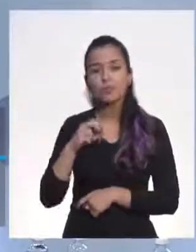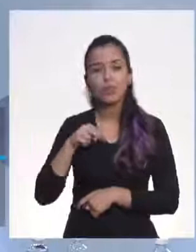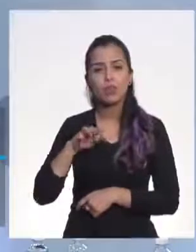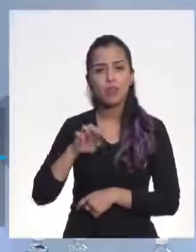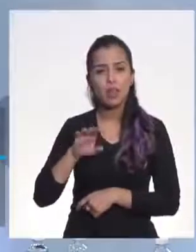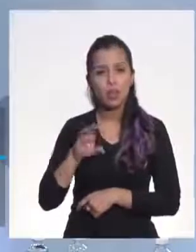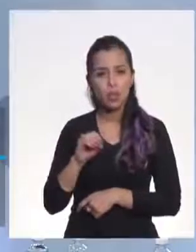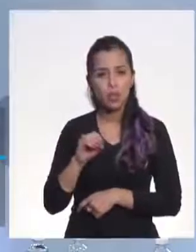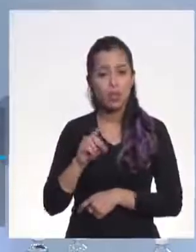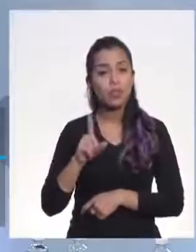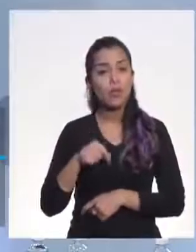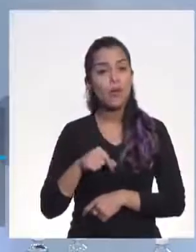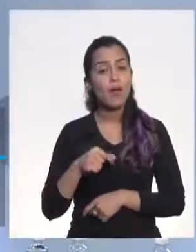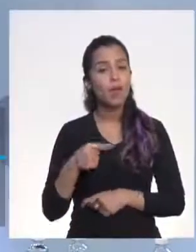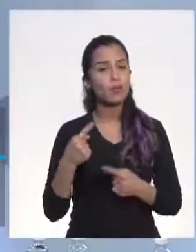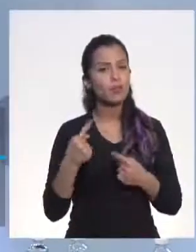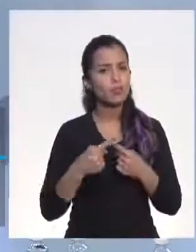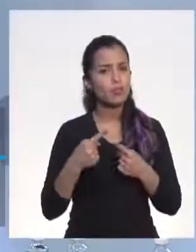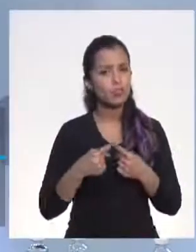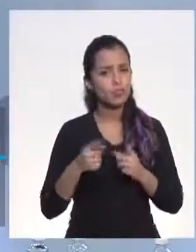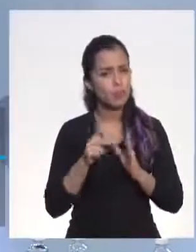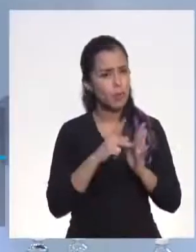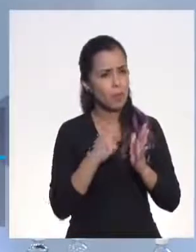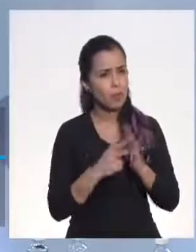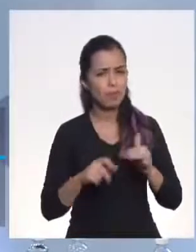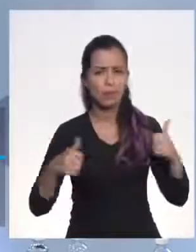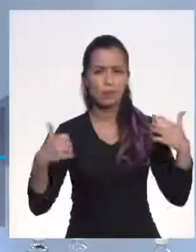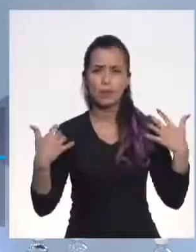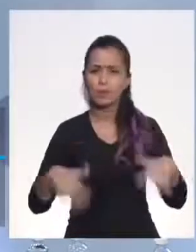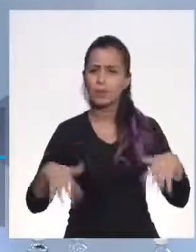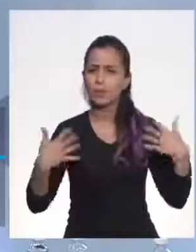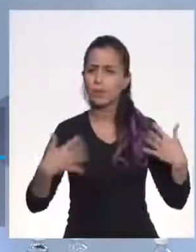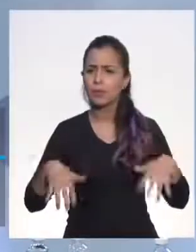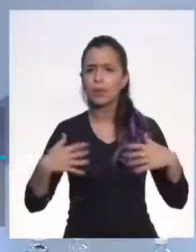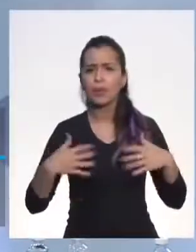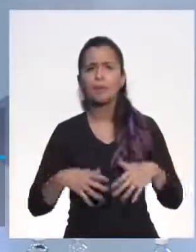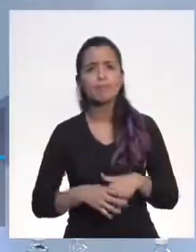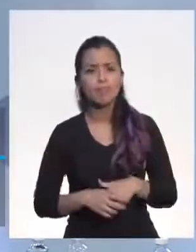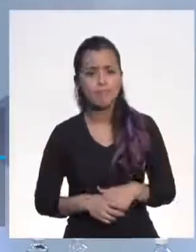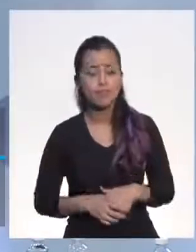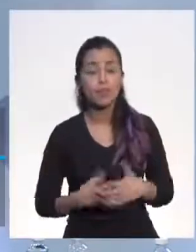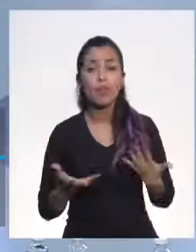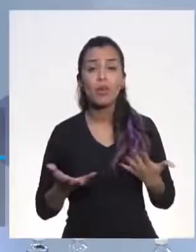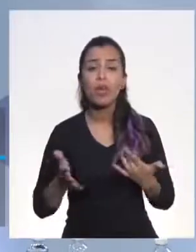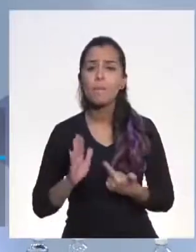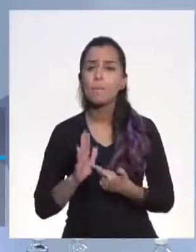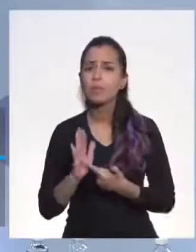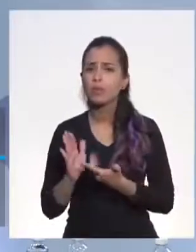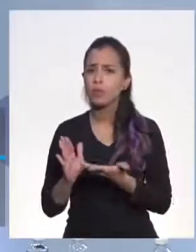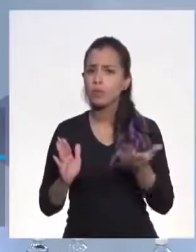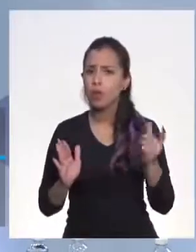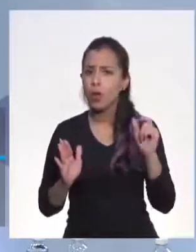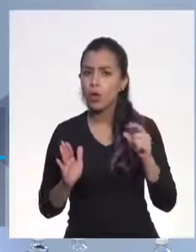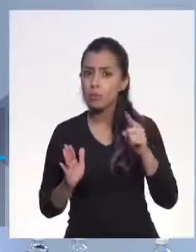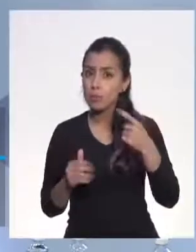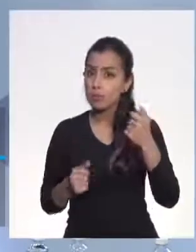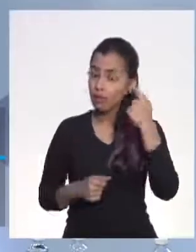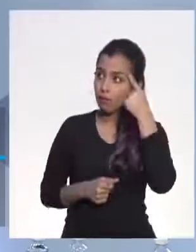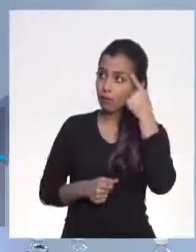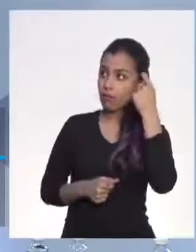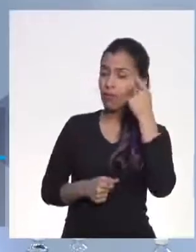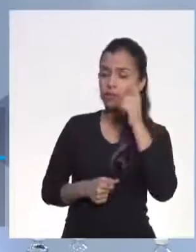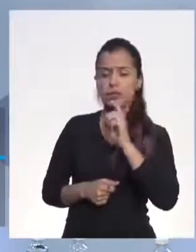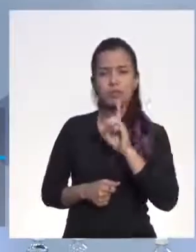é a forma mais Cabreira de fazer poema o gênero Mais e aí o que que eu quero mostrar para vocês não é que você tem que fazer um